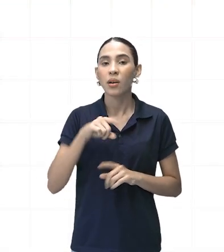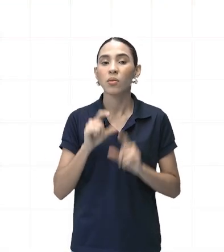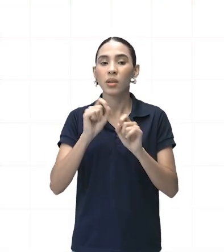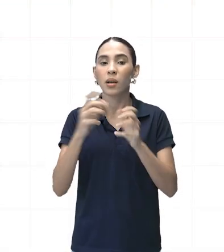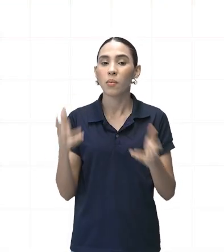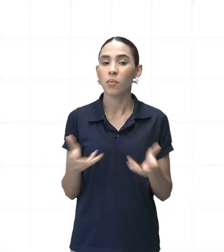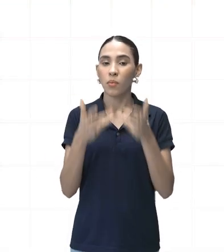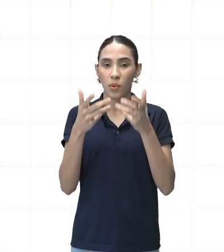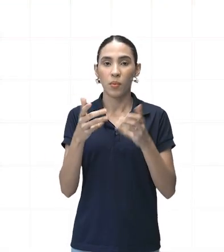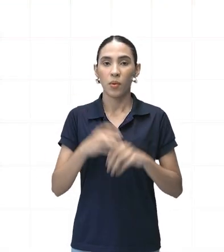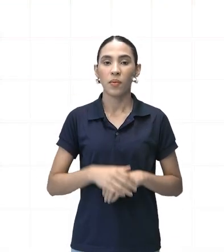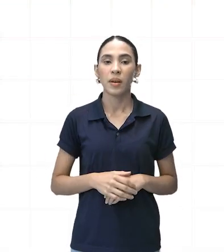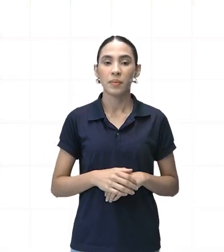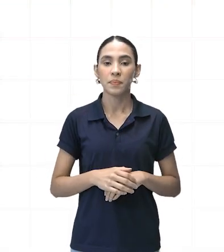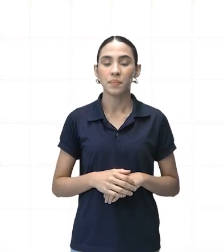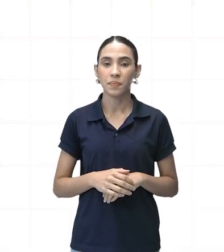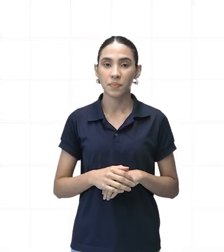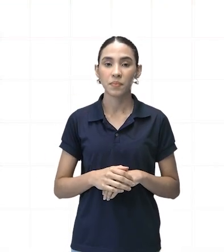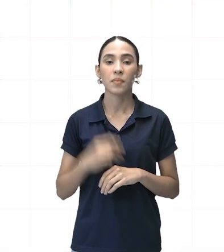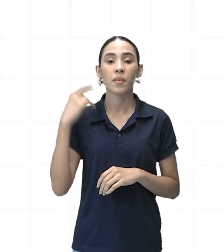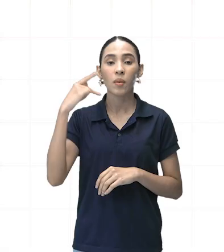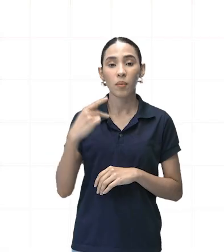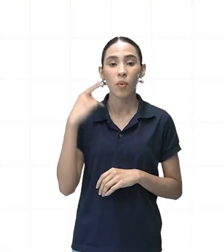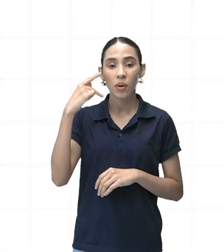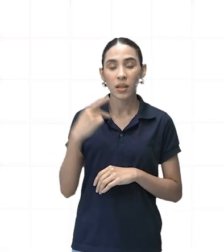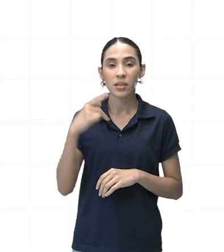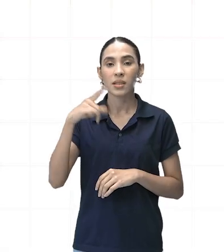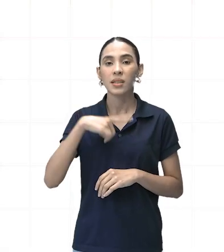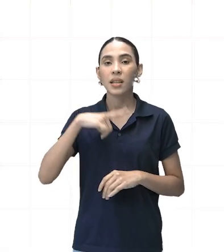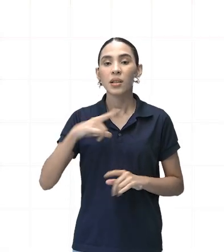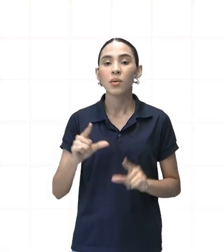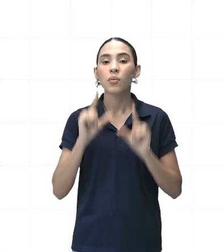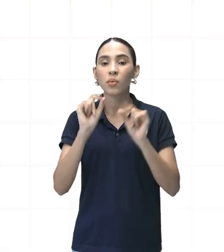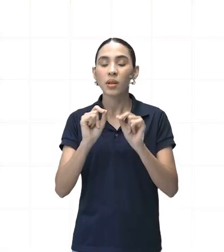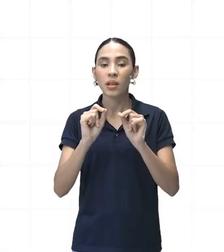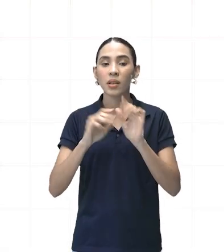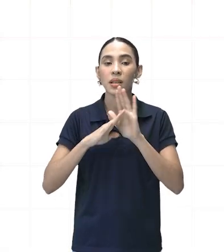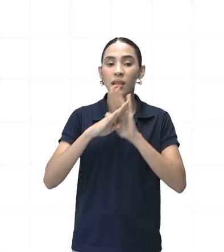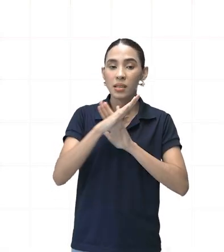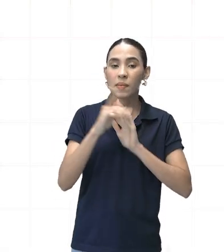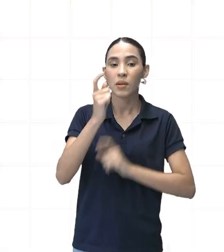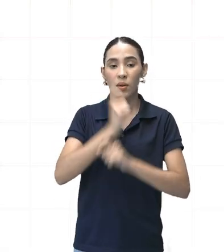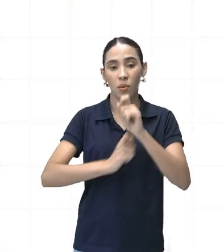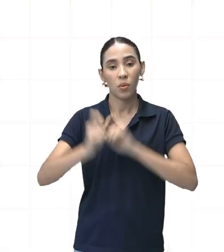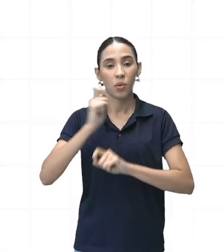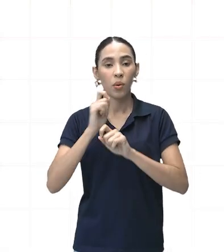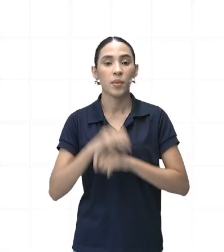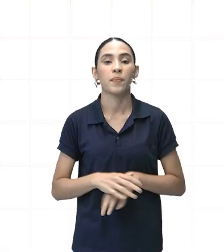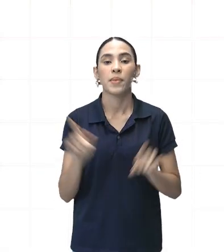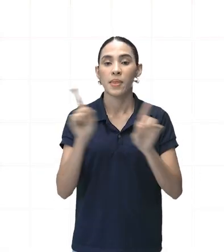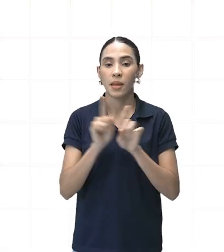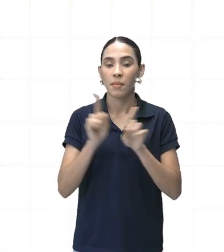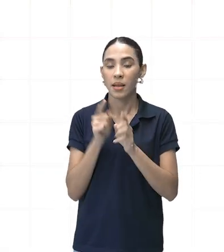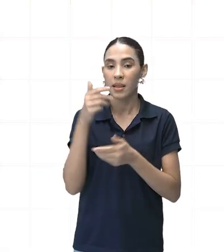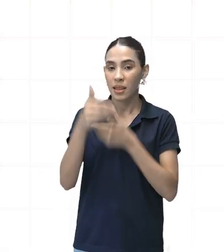de promover, tá, políticas que busquem o quê? O crescimento econômico,